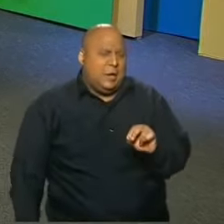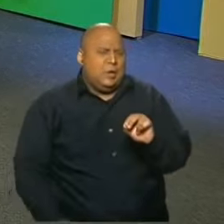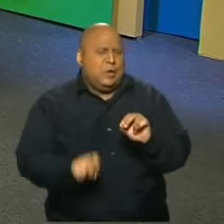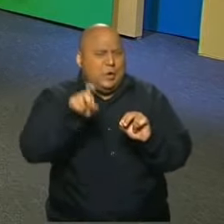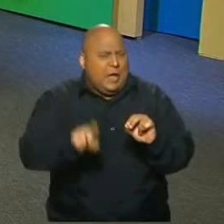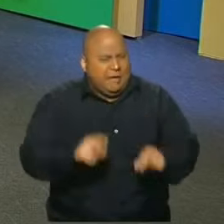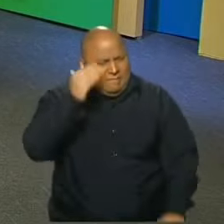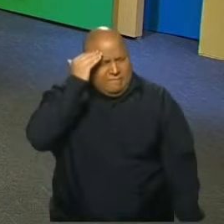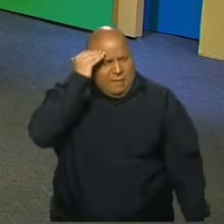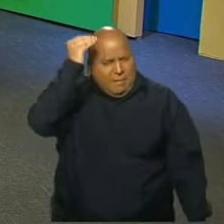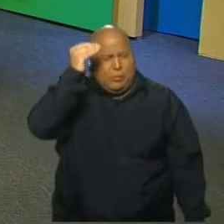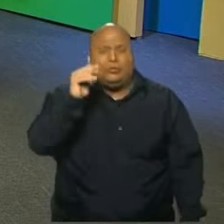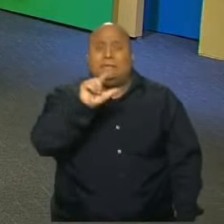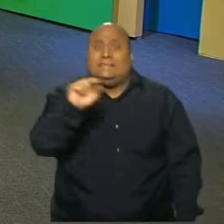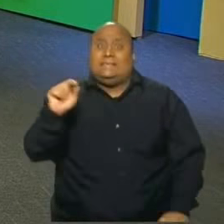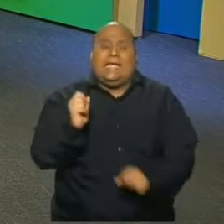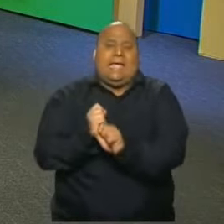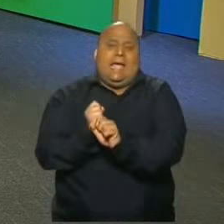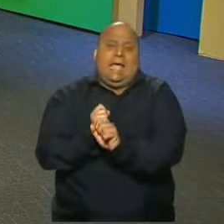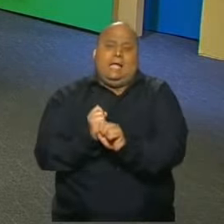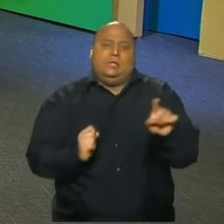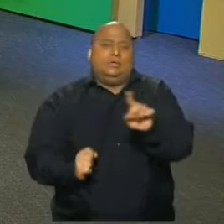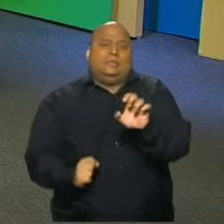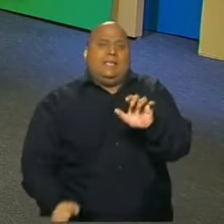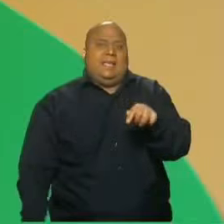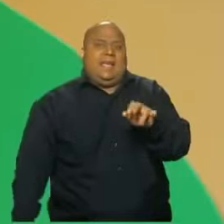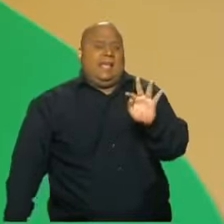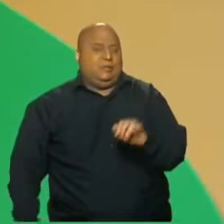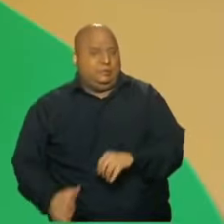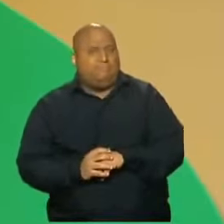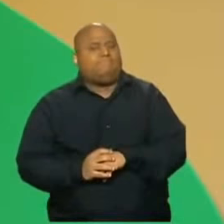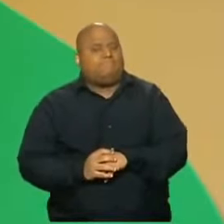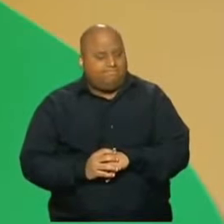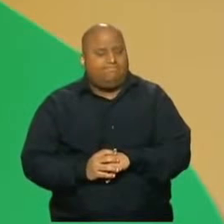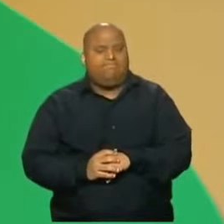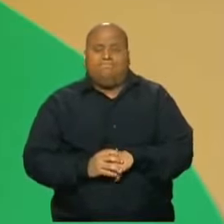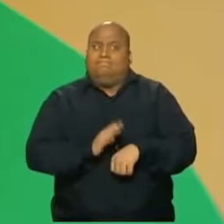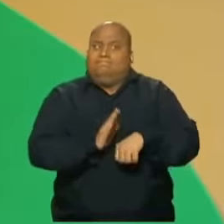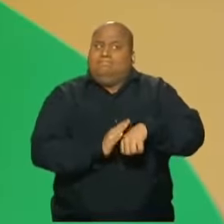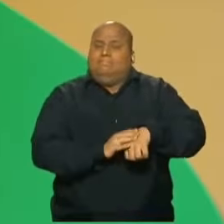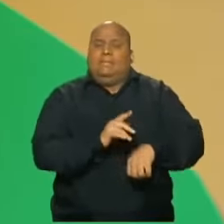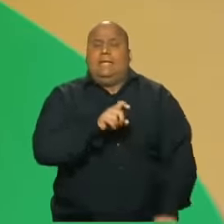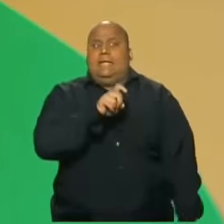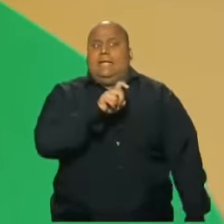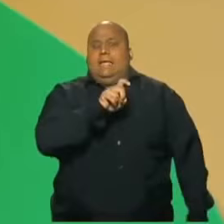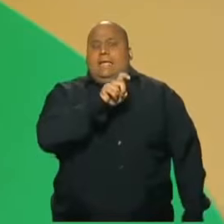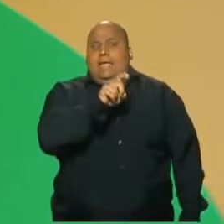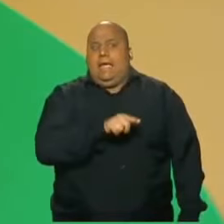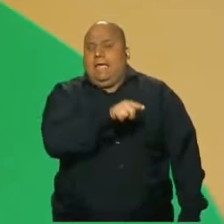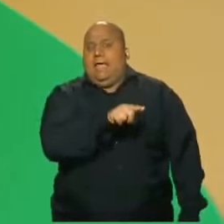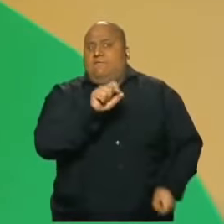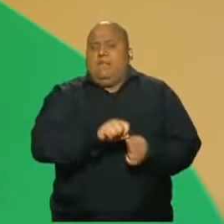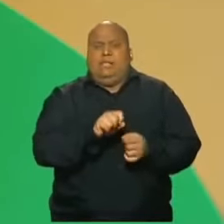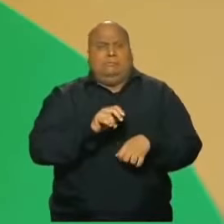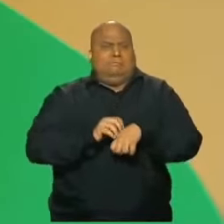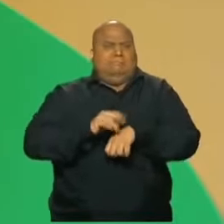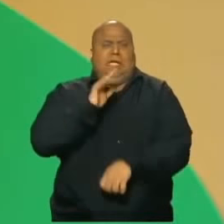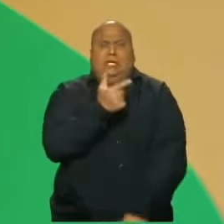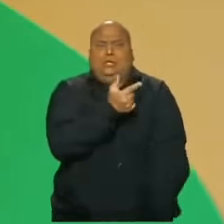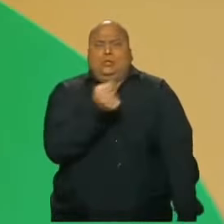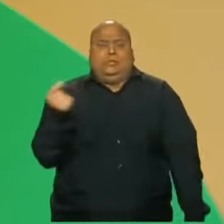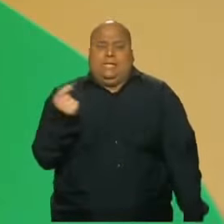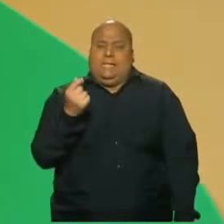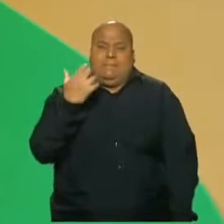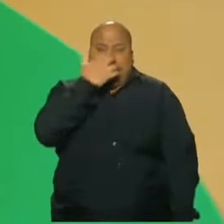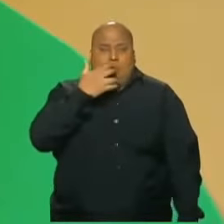grande homenageado, 100 anos, centenário do Zequete. Isso aí, autor de mais de 200 composições, ele deixou seu